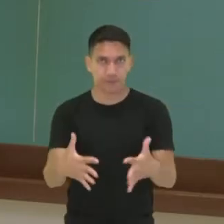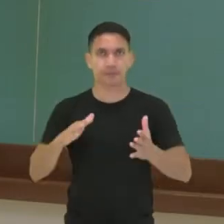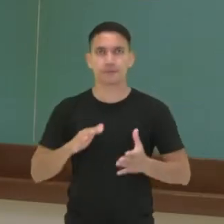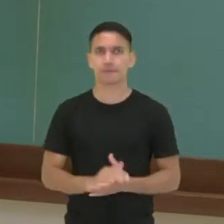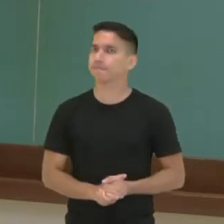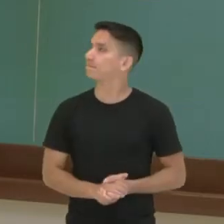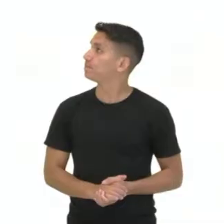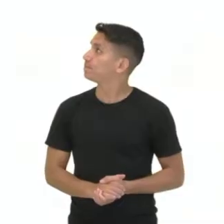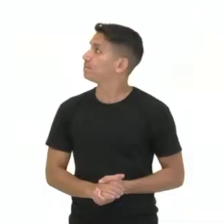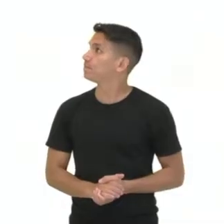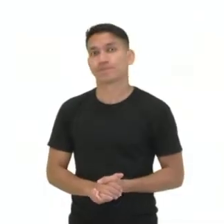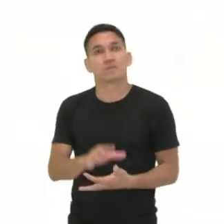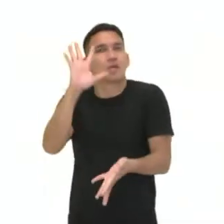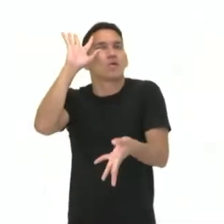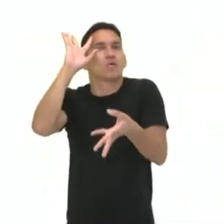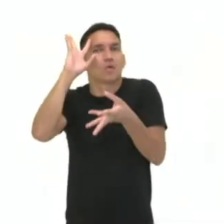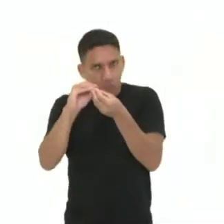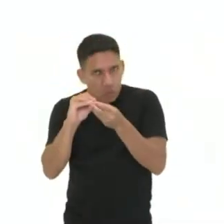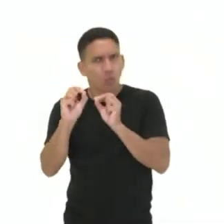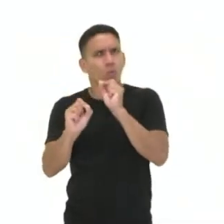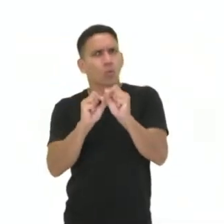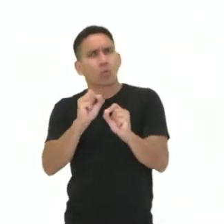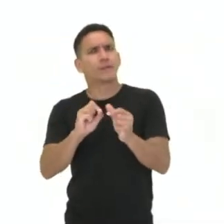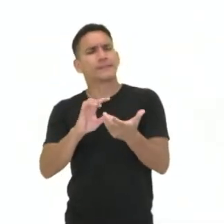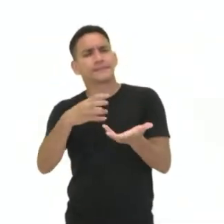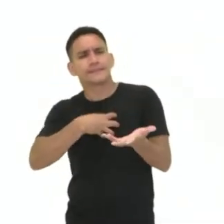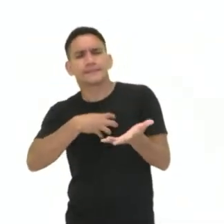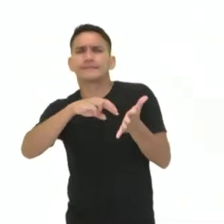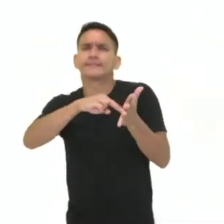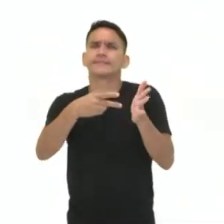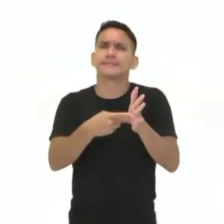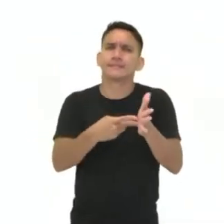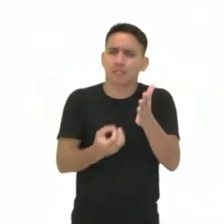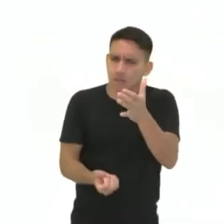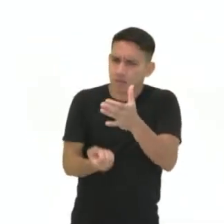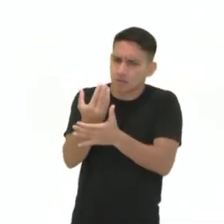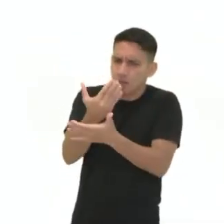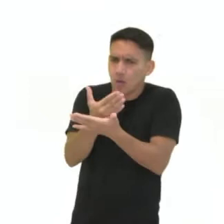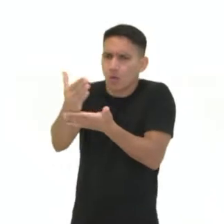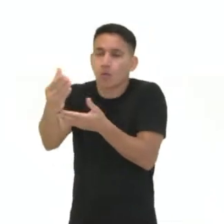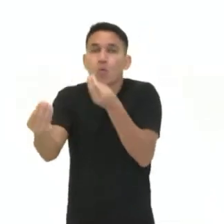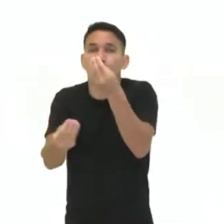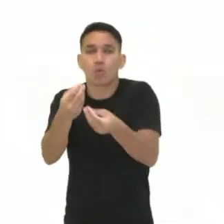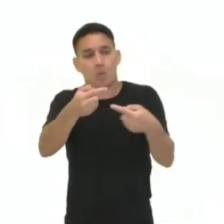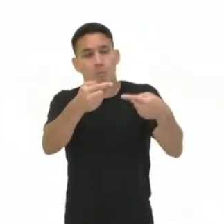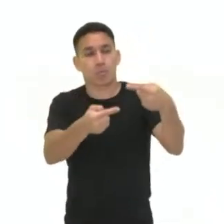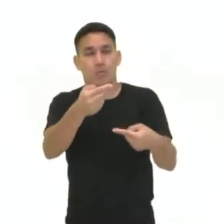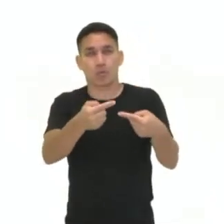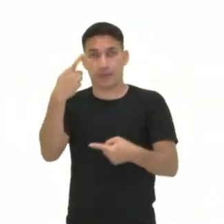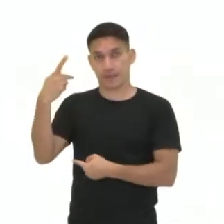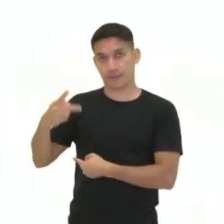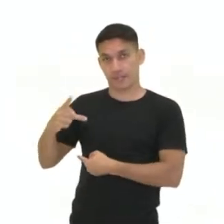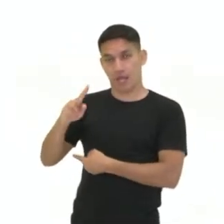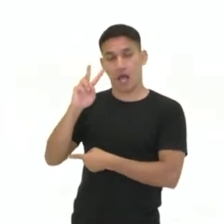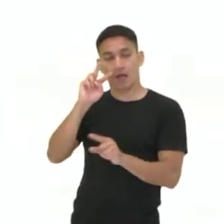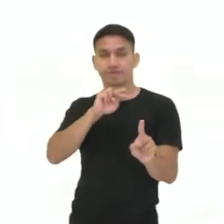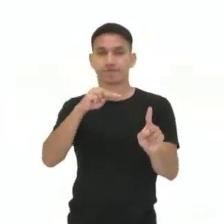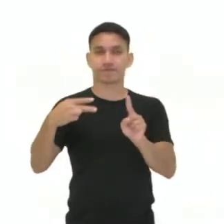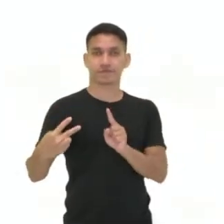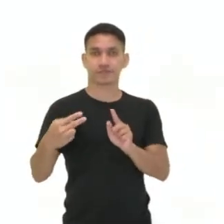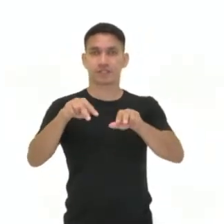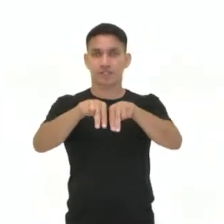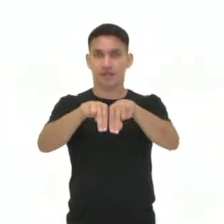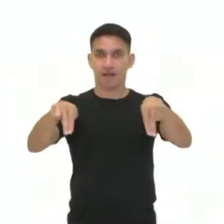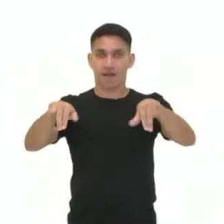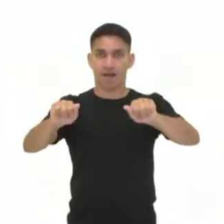nossa aula. Compreender o sentido e a origem da política em Hannah Arendt e refletir